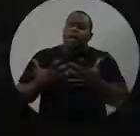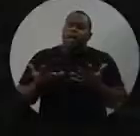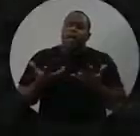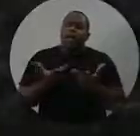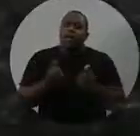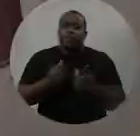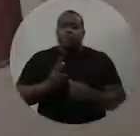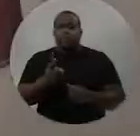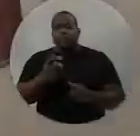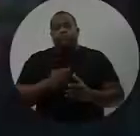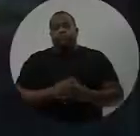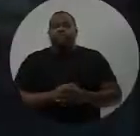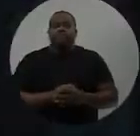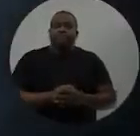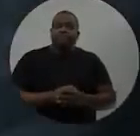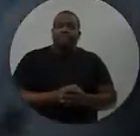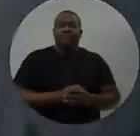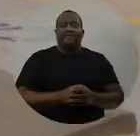que está.